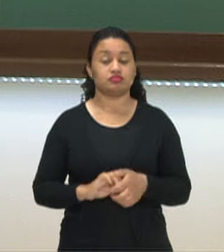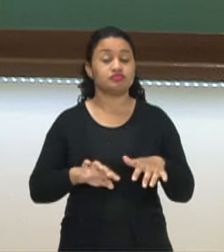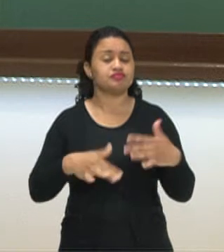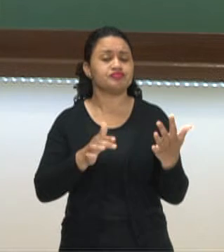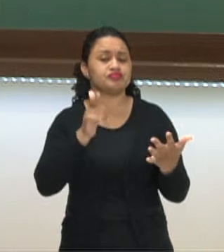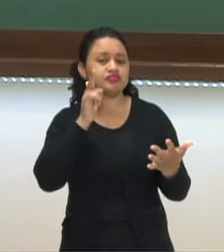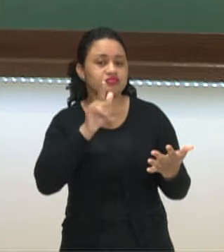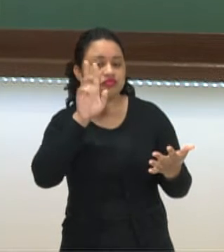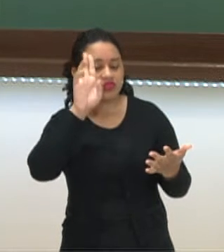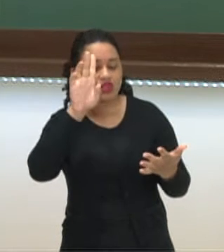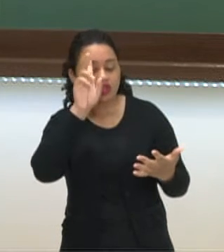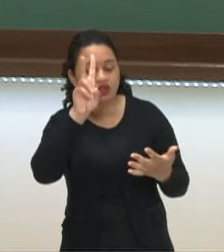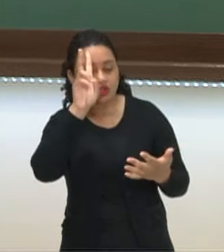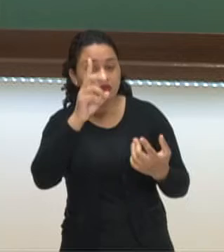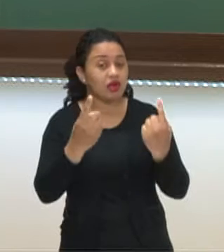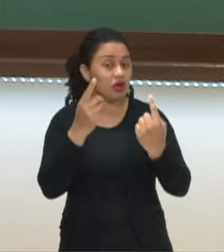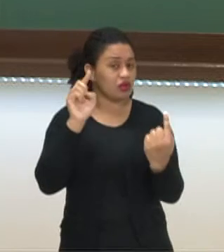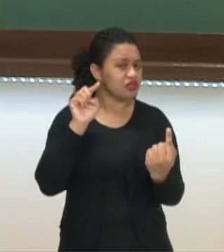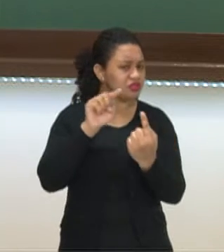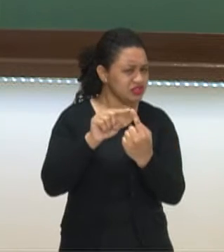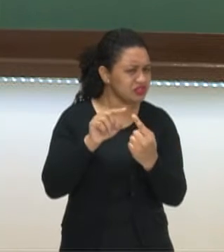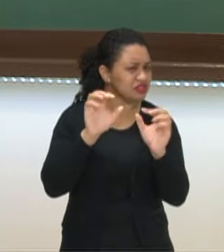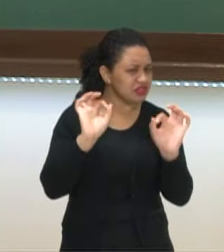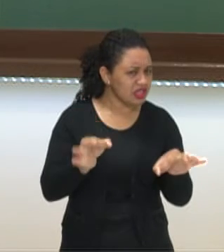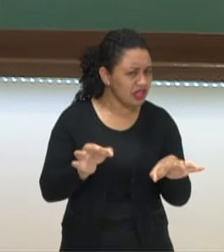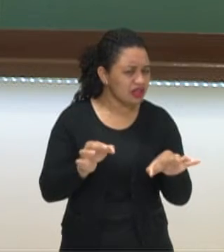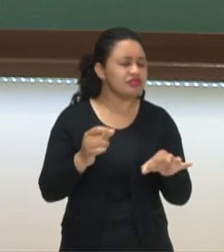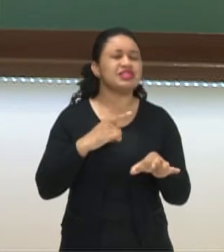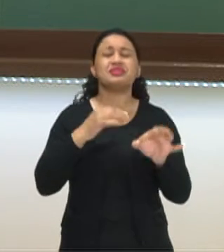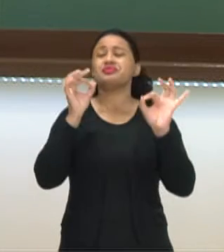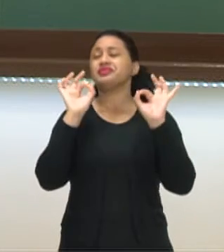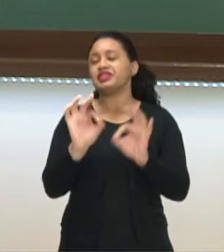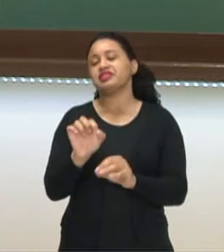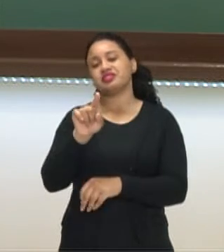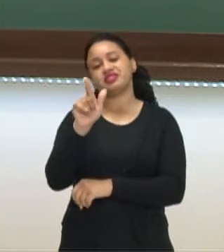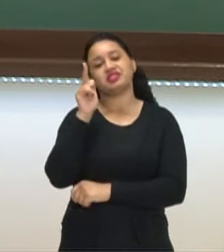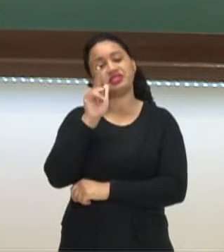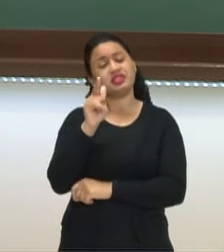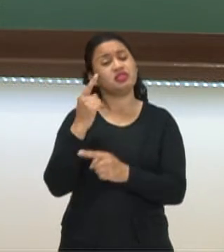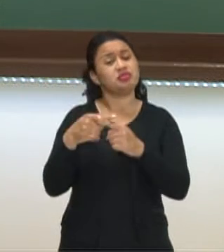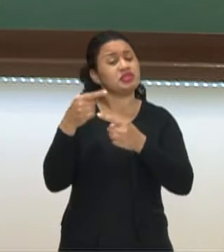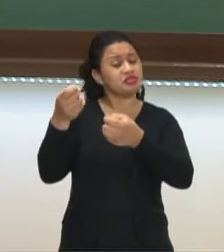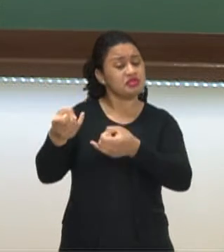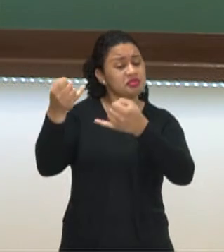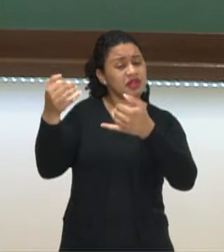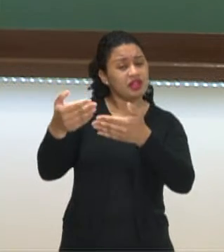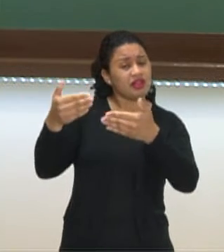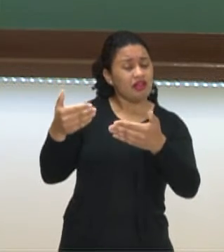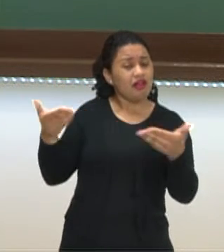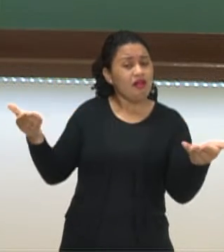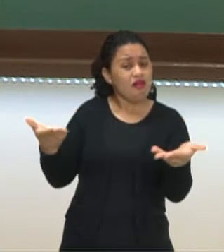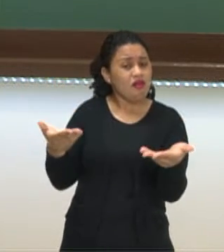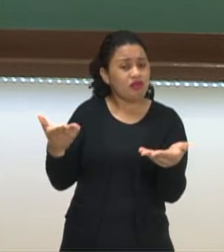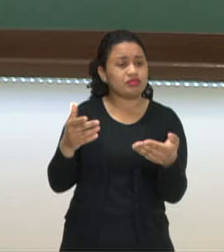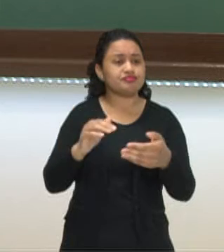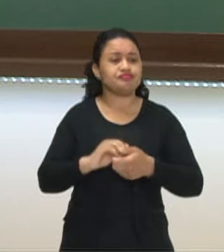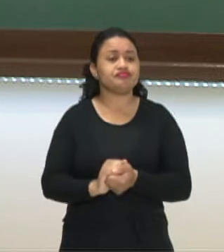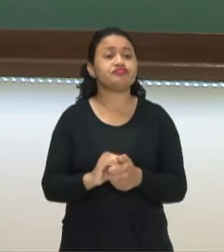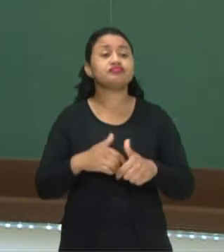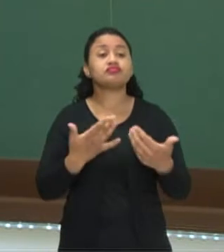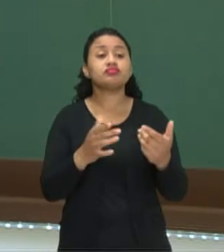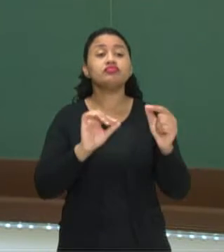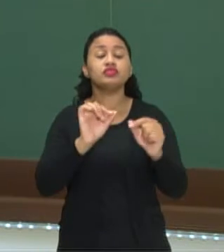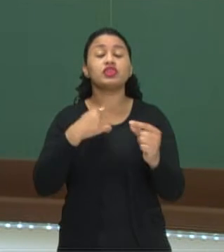Conseguiu lembrar qual é o objetivo, né? Eu tenho certeza que sim. Nós acabamos de falar sobre isso. Então vamos lá.